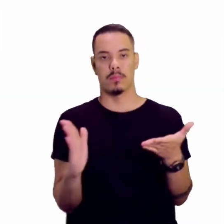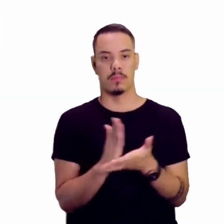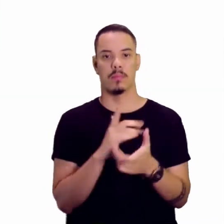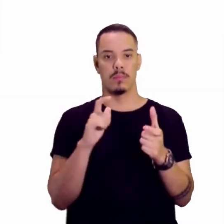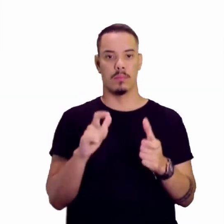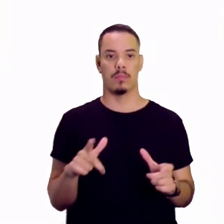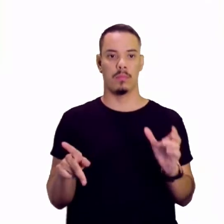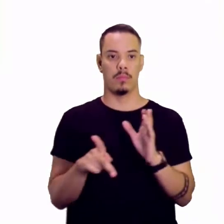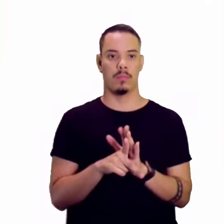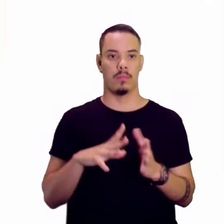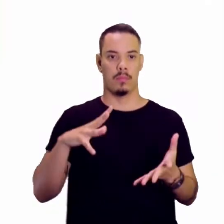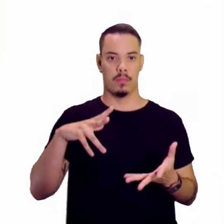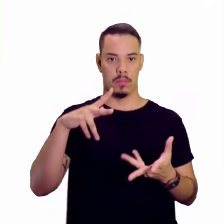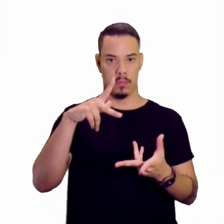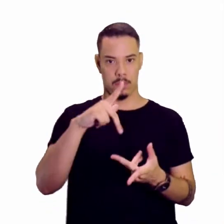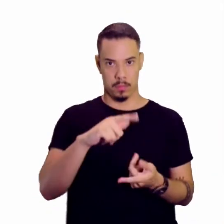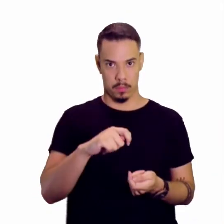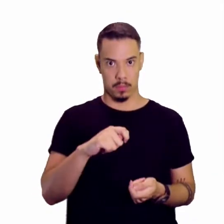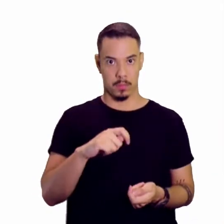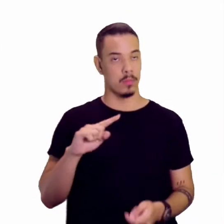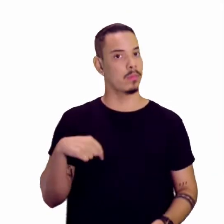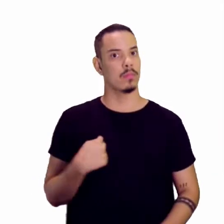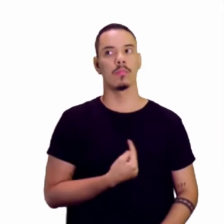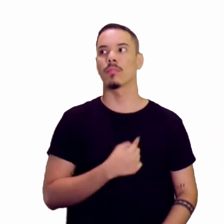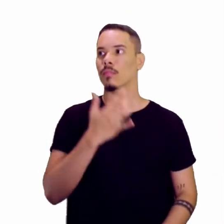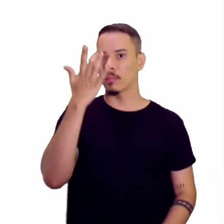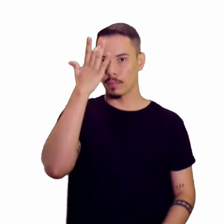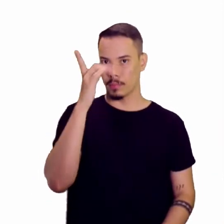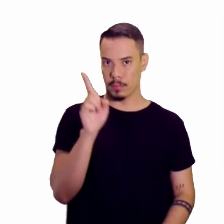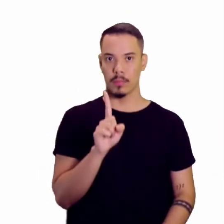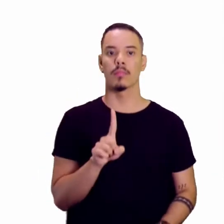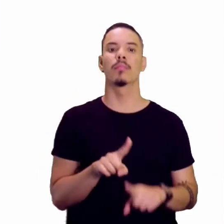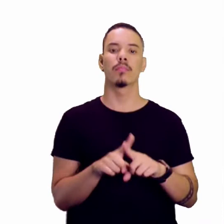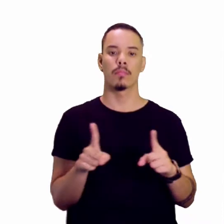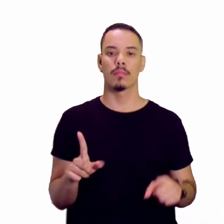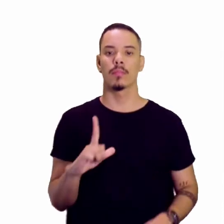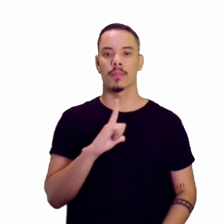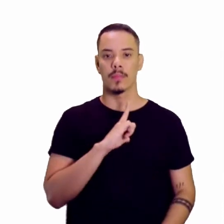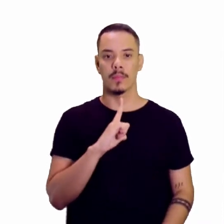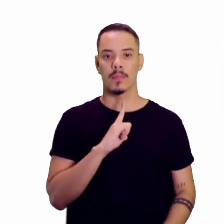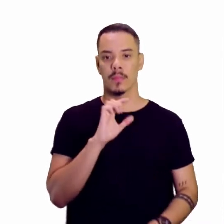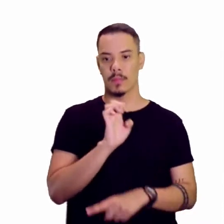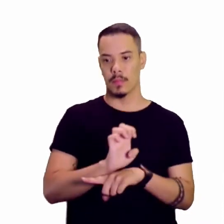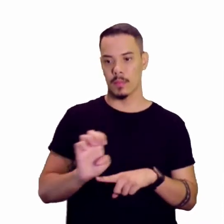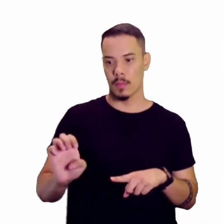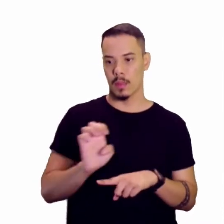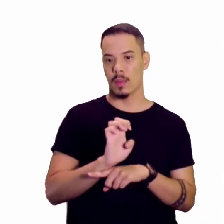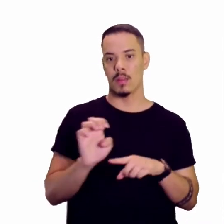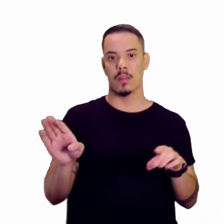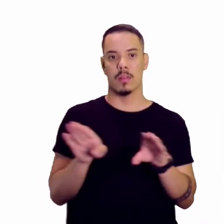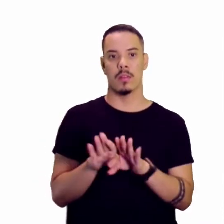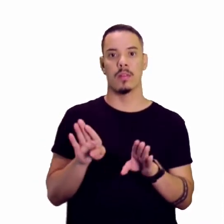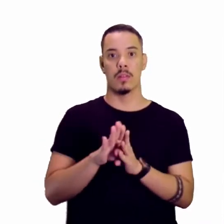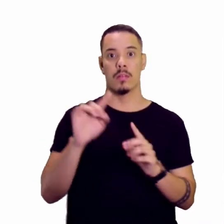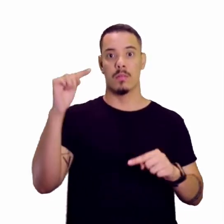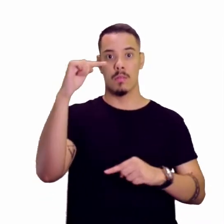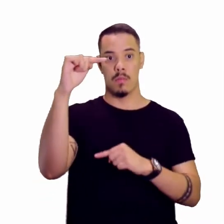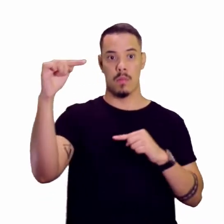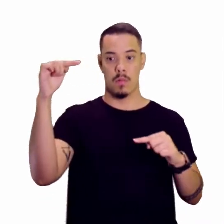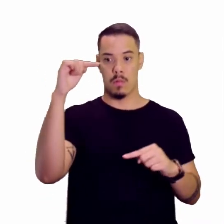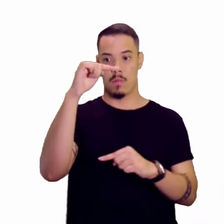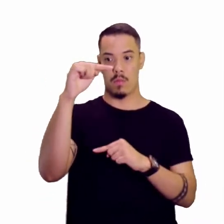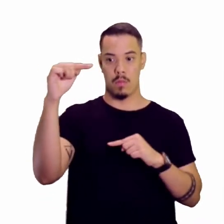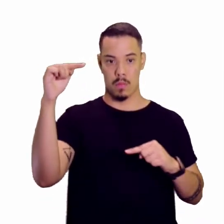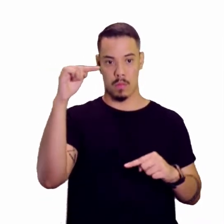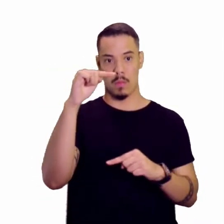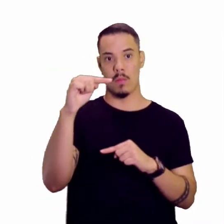do globo, né, Décio, que sofrem. A gente acha que não, né? Mas eu vim falando aqui do Equador e dos polos, né? Olha aí, nas